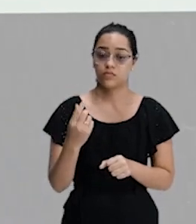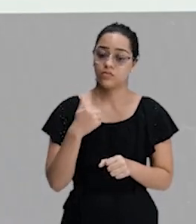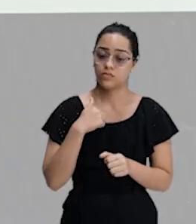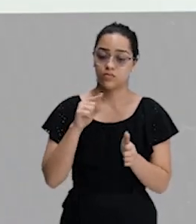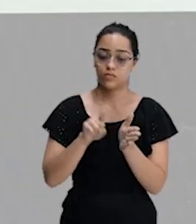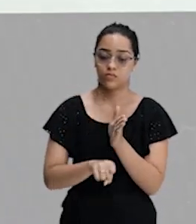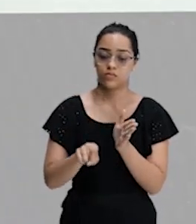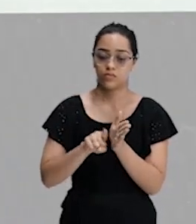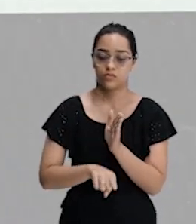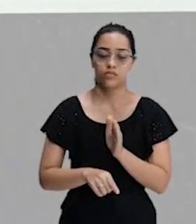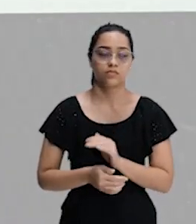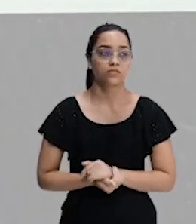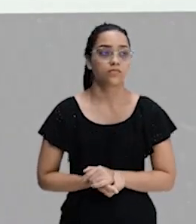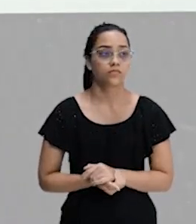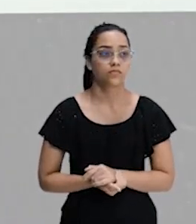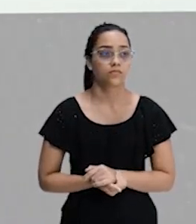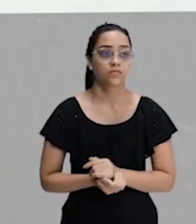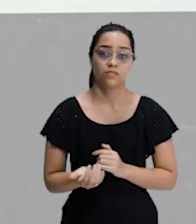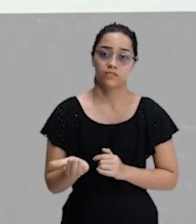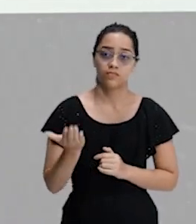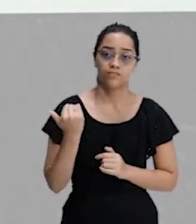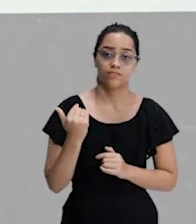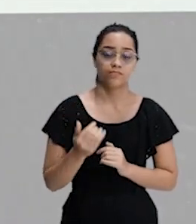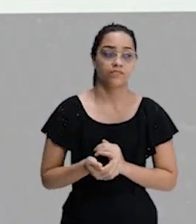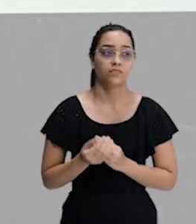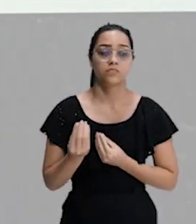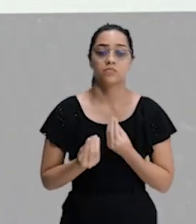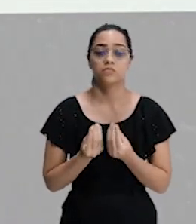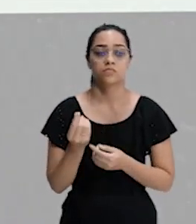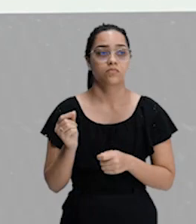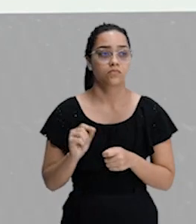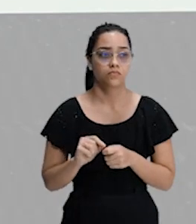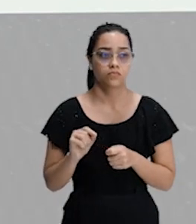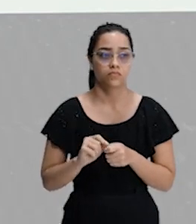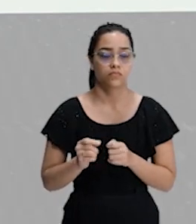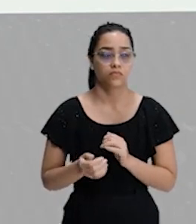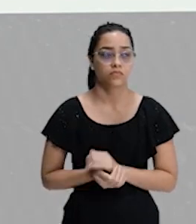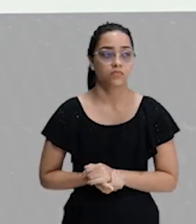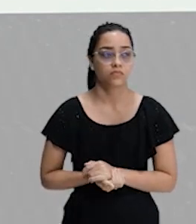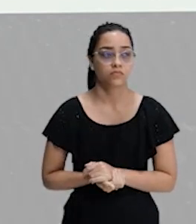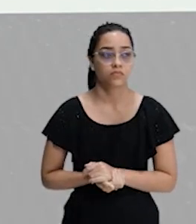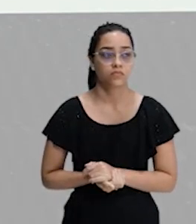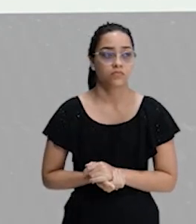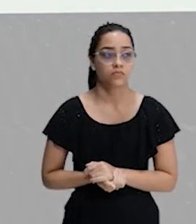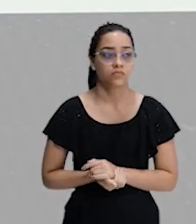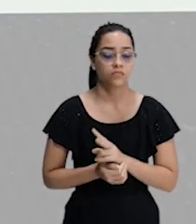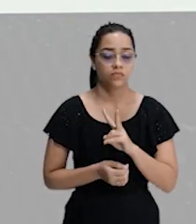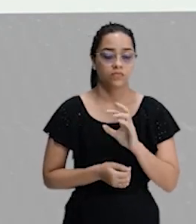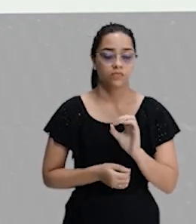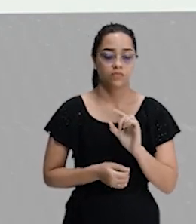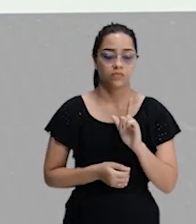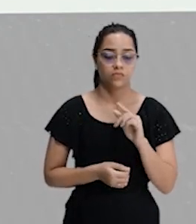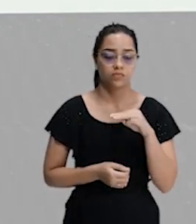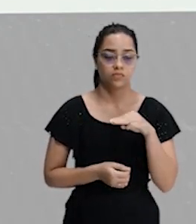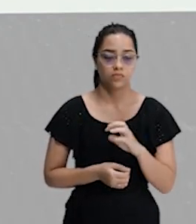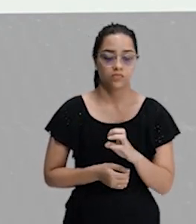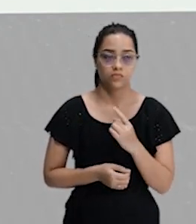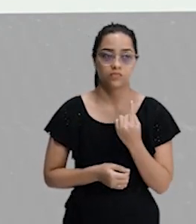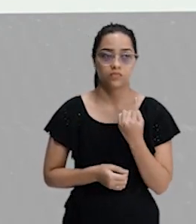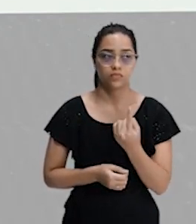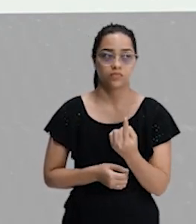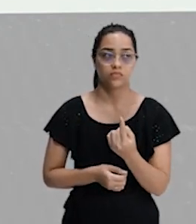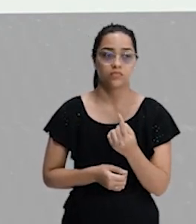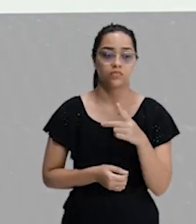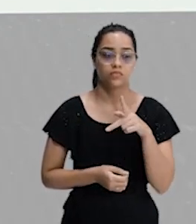subtrair, tá? Então, vamos lá. Como é que a gente pode fazer isso, tá? Então, o volume 1